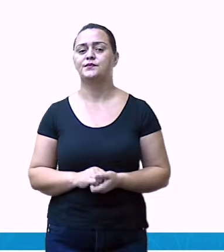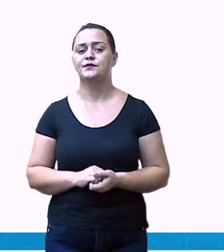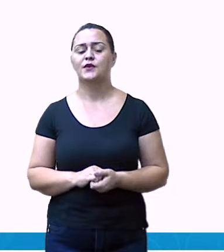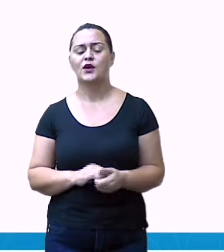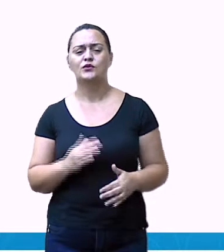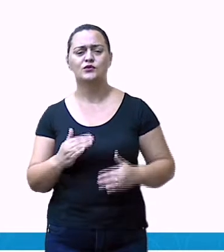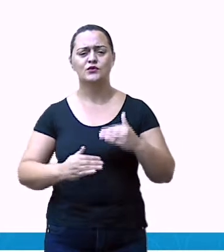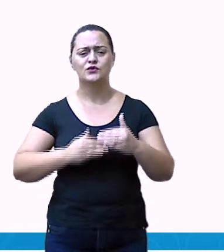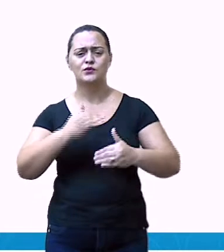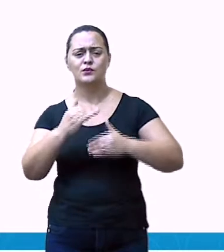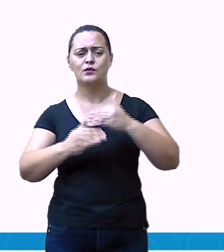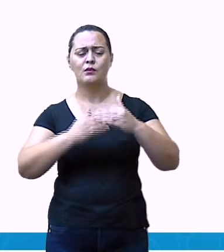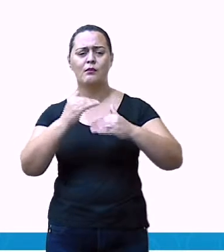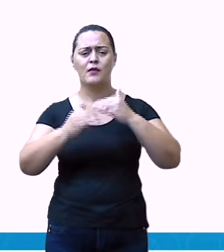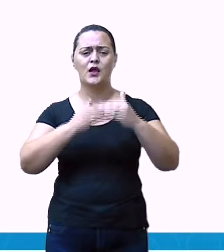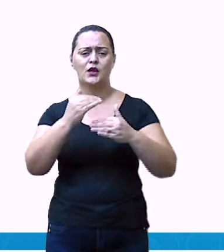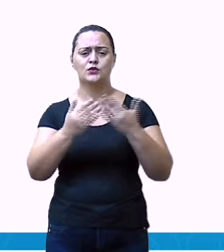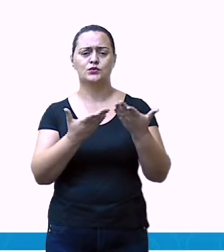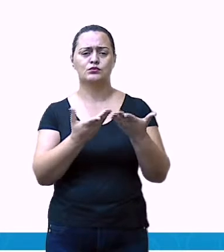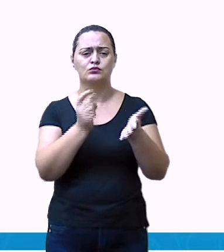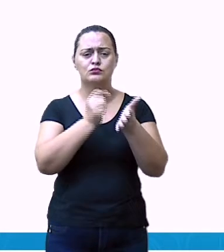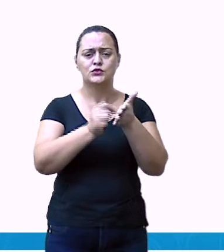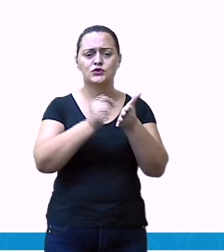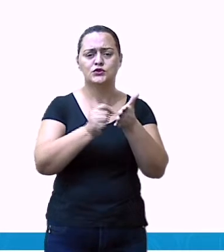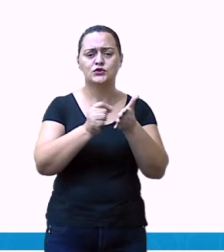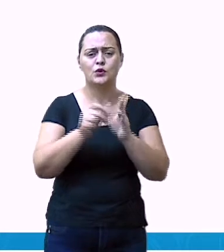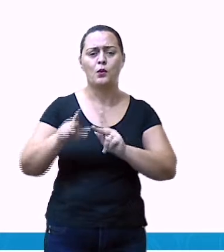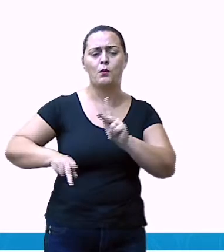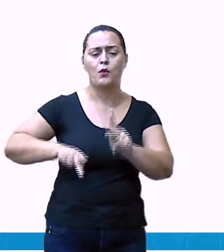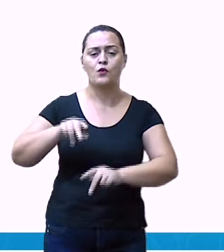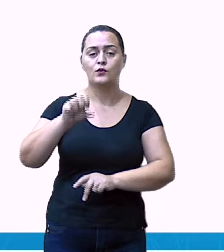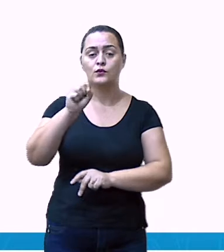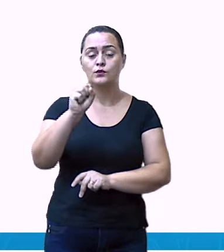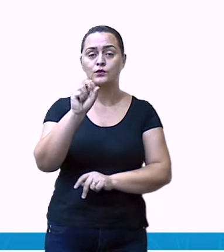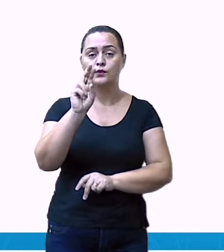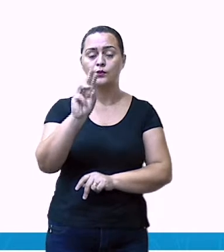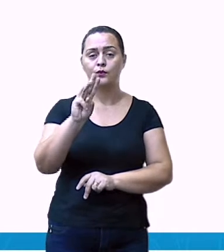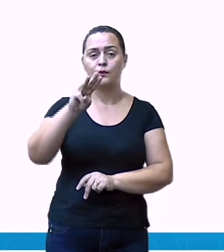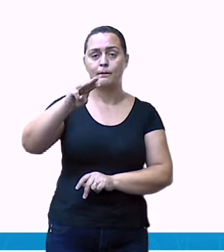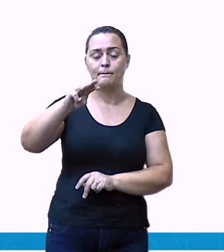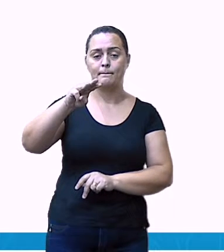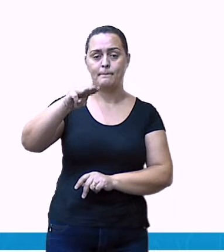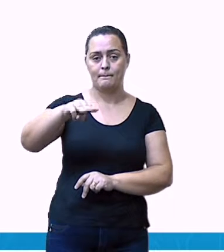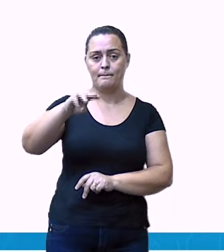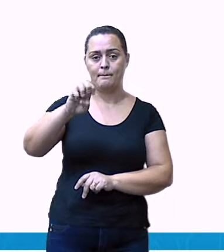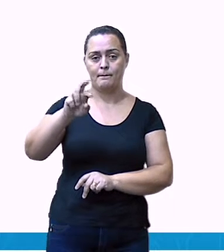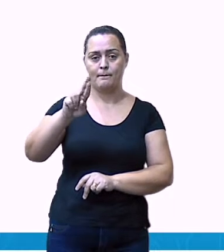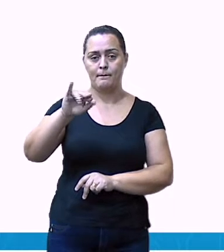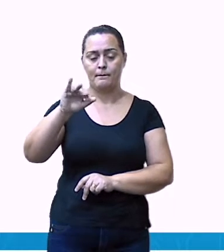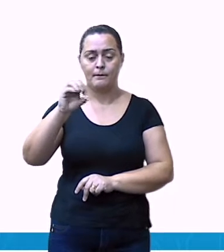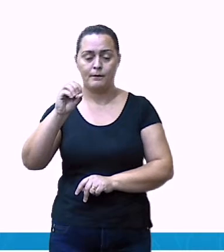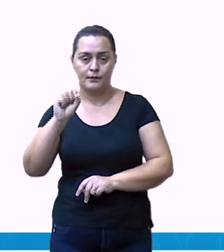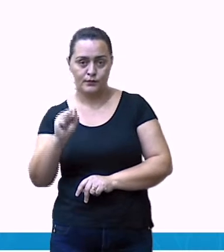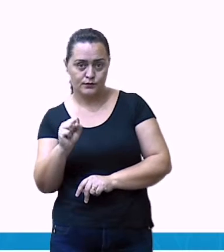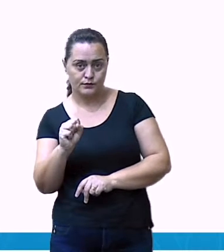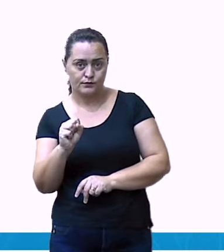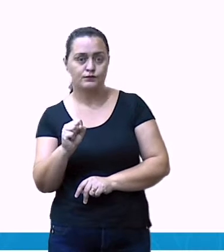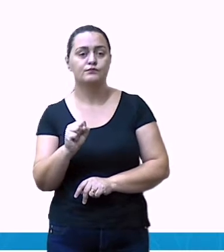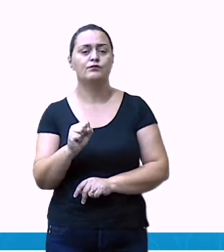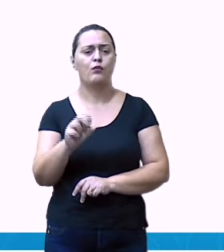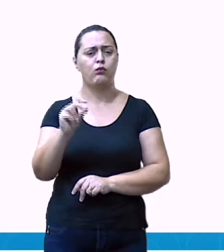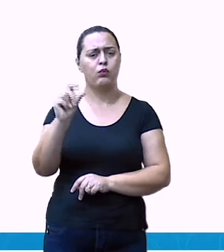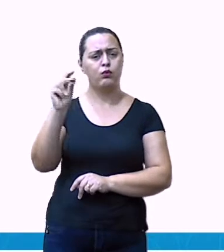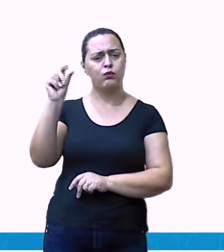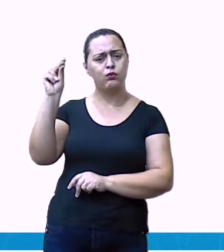de um longo processo. Acredita-se que a necessidade de controlar os recebimentos e